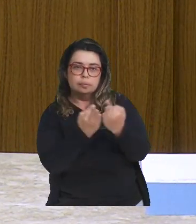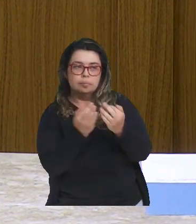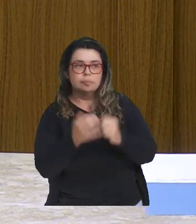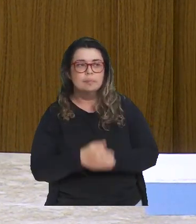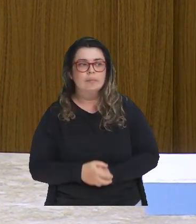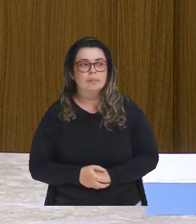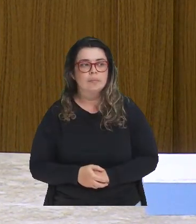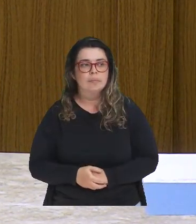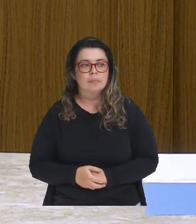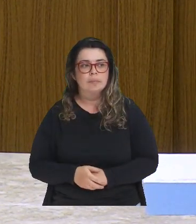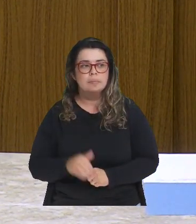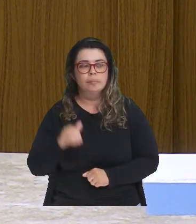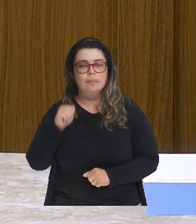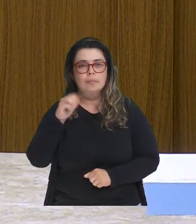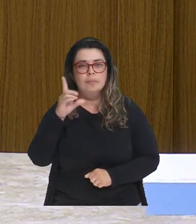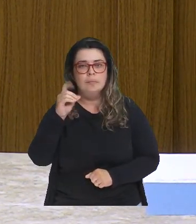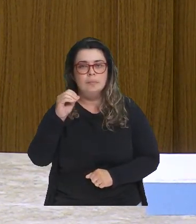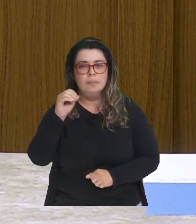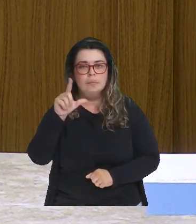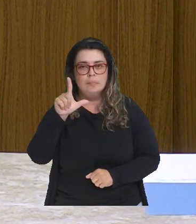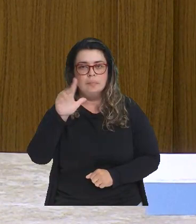do senhor Adolfo estão por aqui.